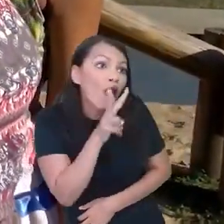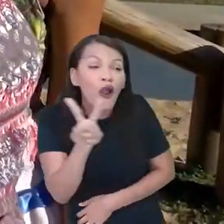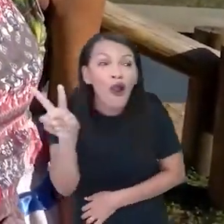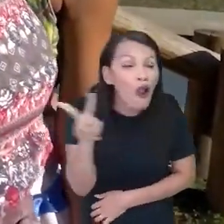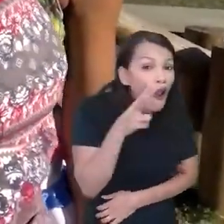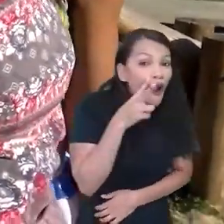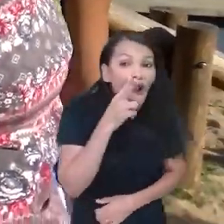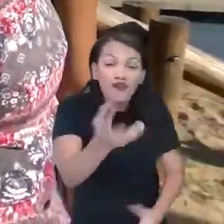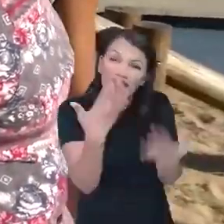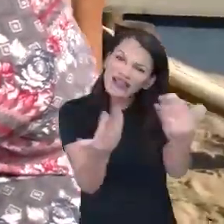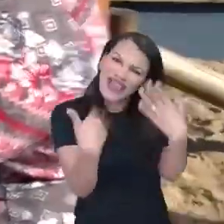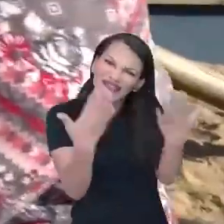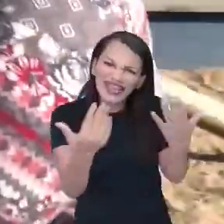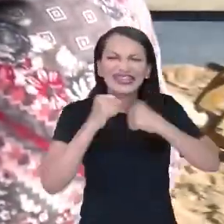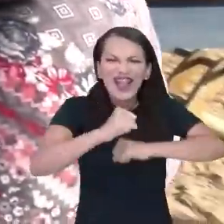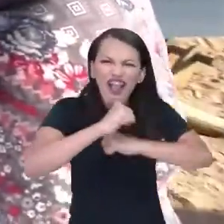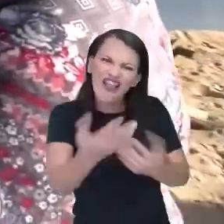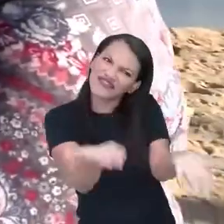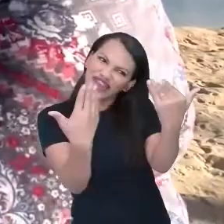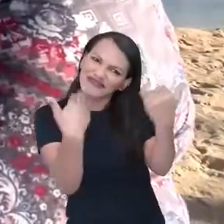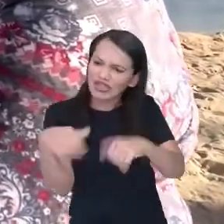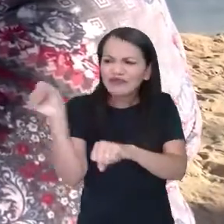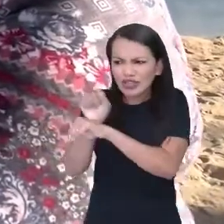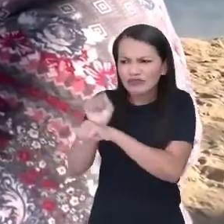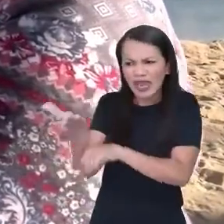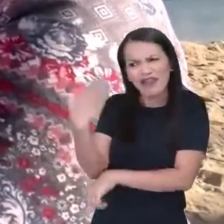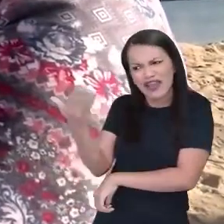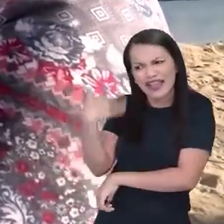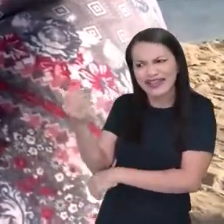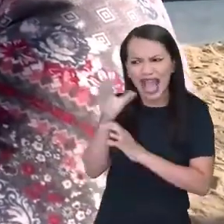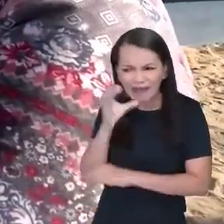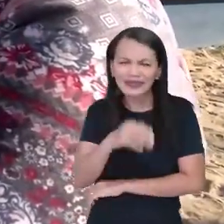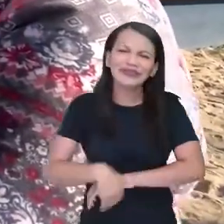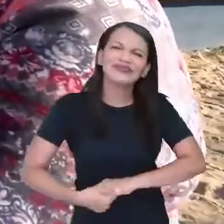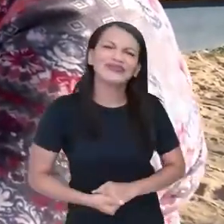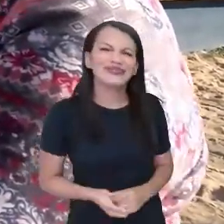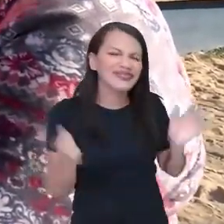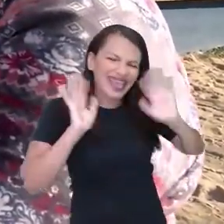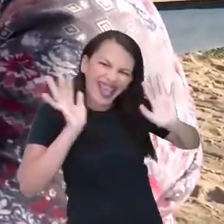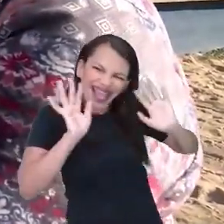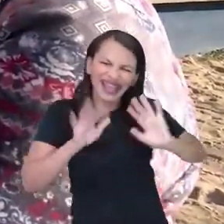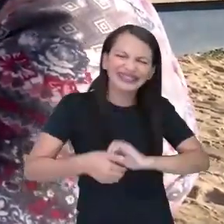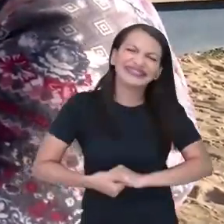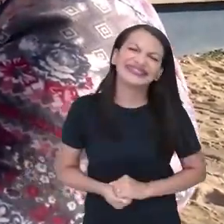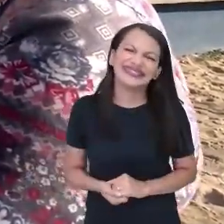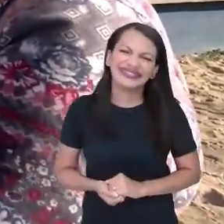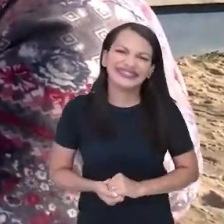das coleguinhas visse vem logo tá tchau